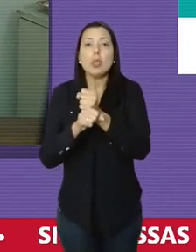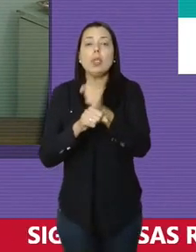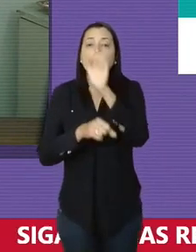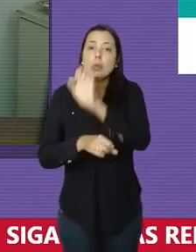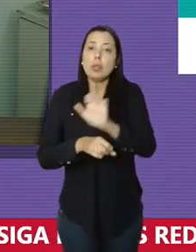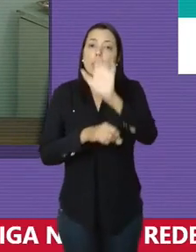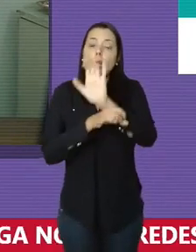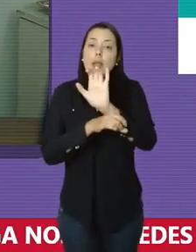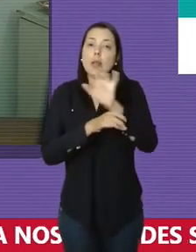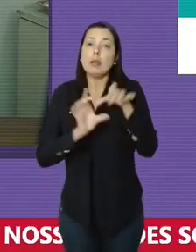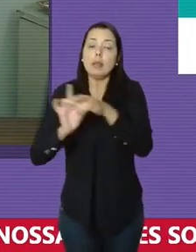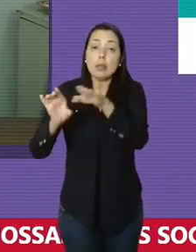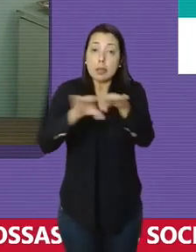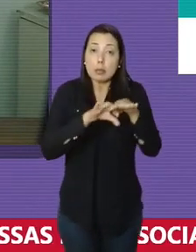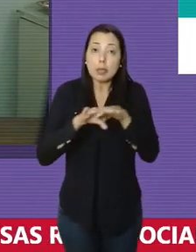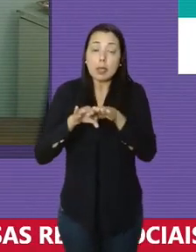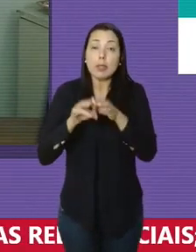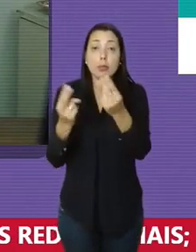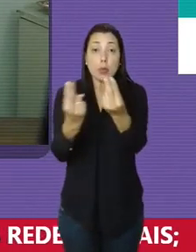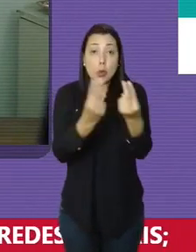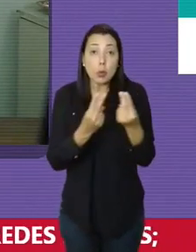democrático, popular e inclusivo.